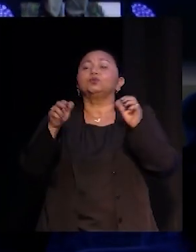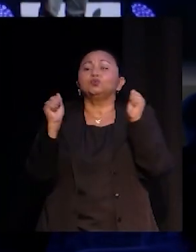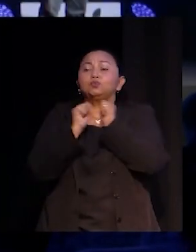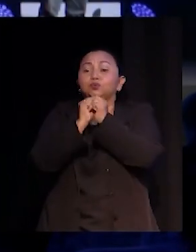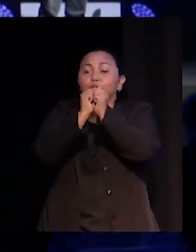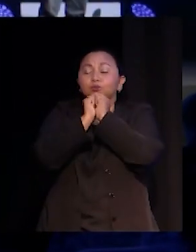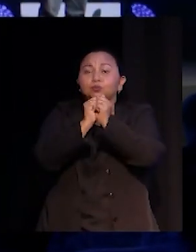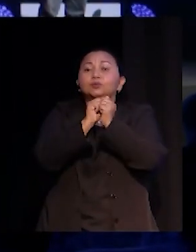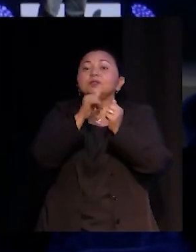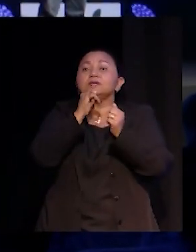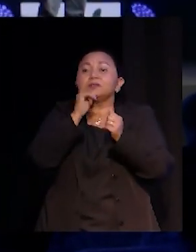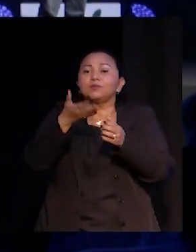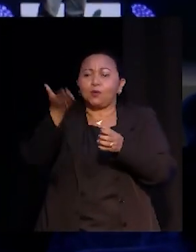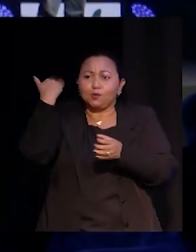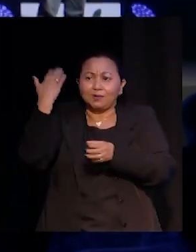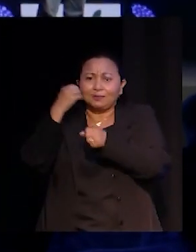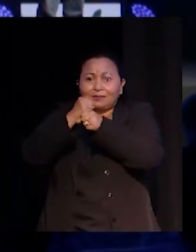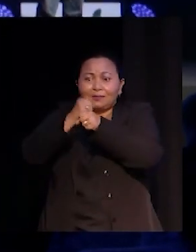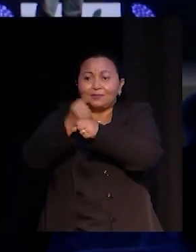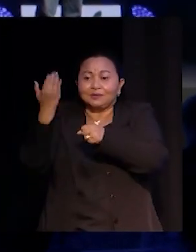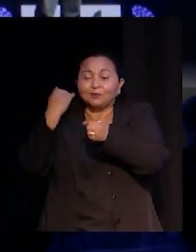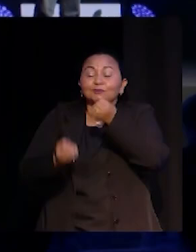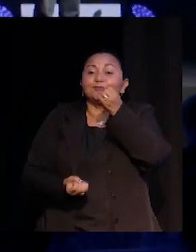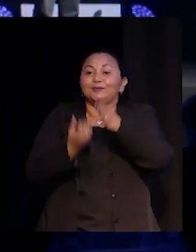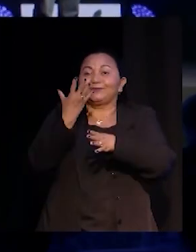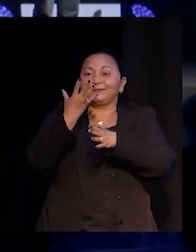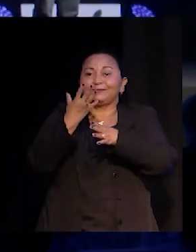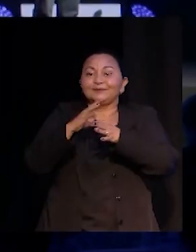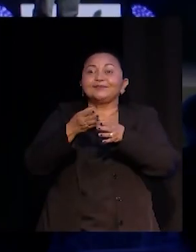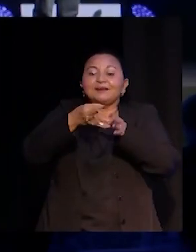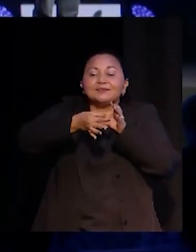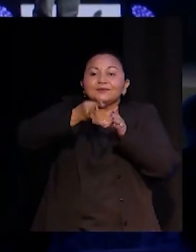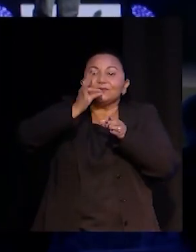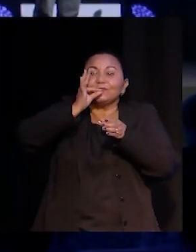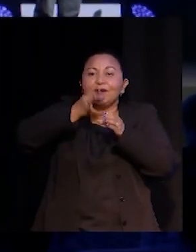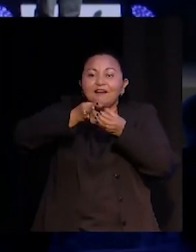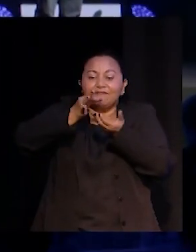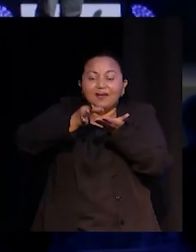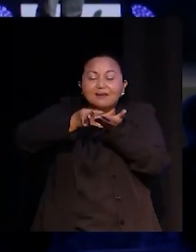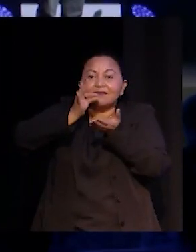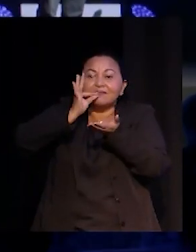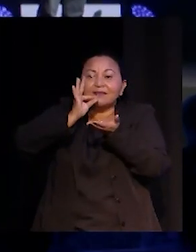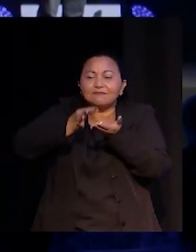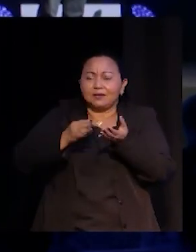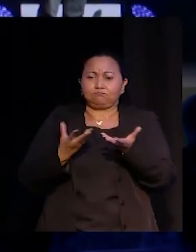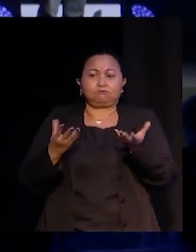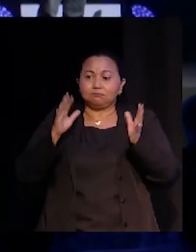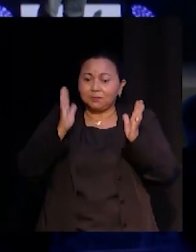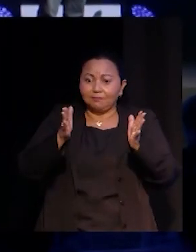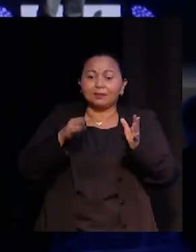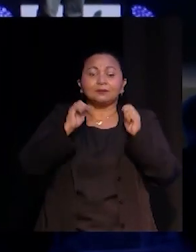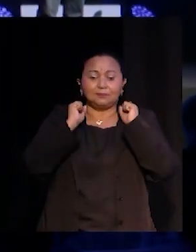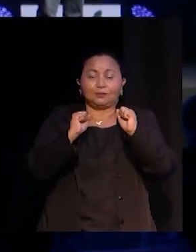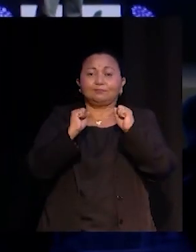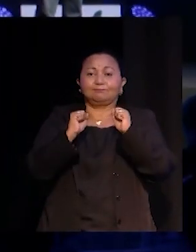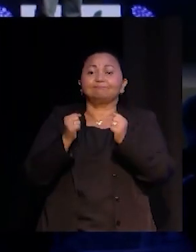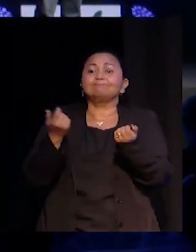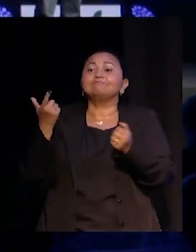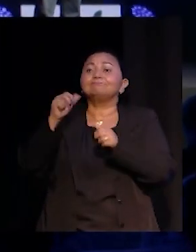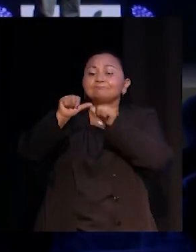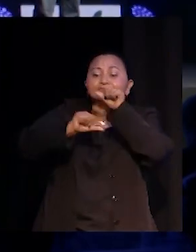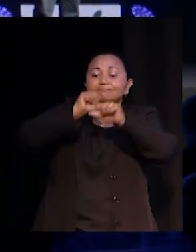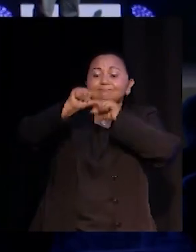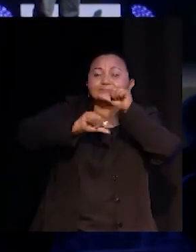como o café permitiu no passado a industrialização do Brasil e de São Paulo, essa agroindústria pode permitir